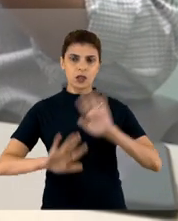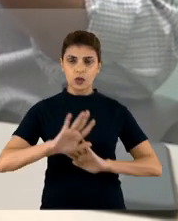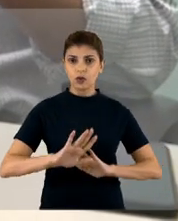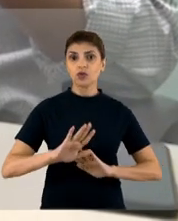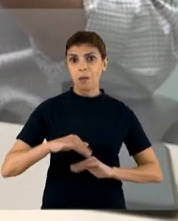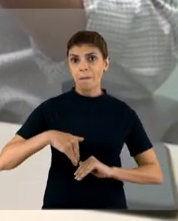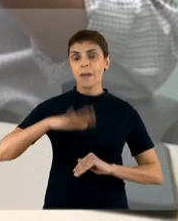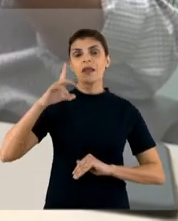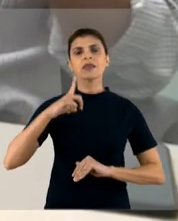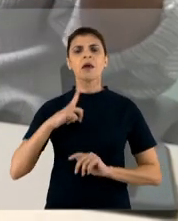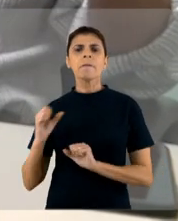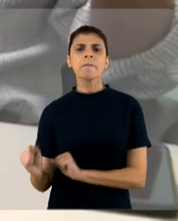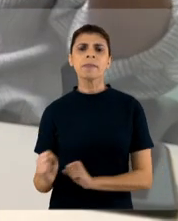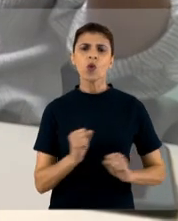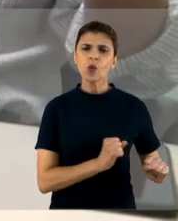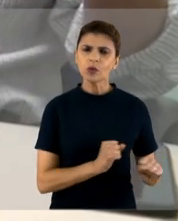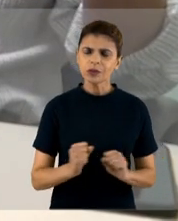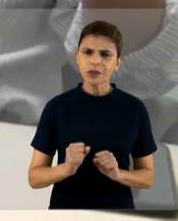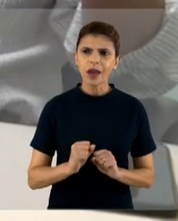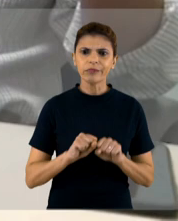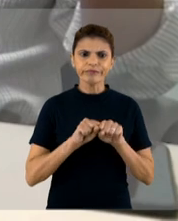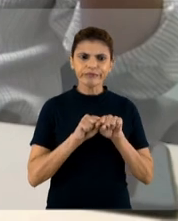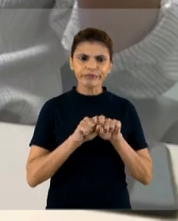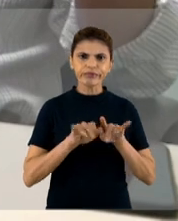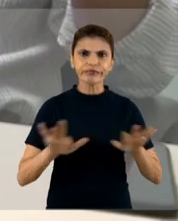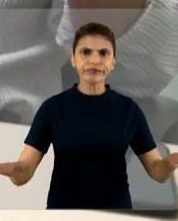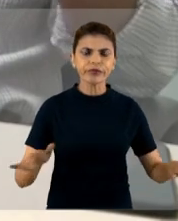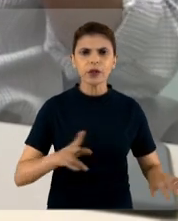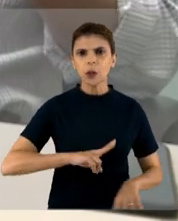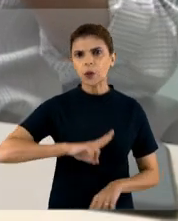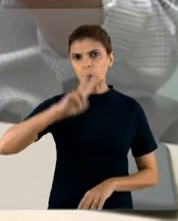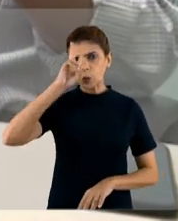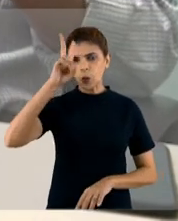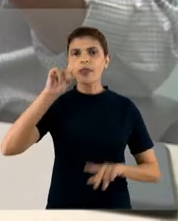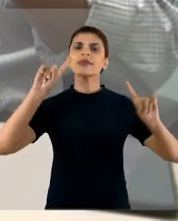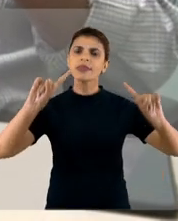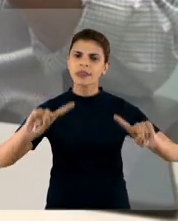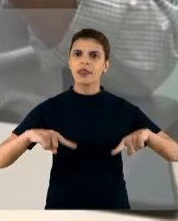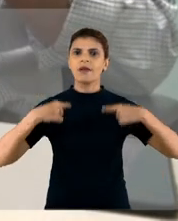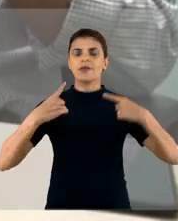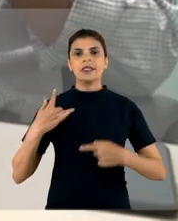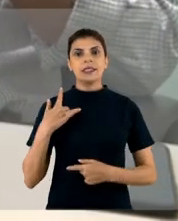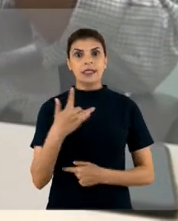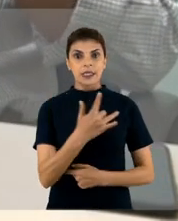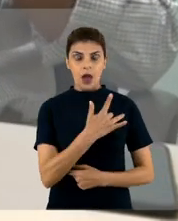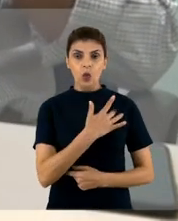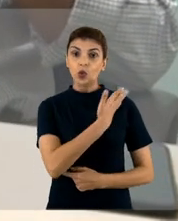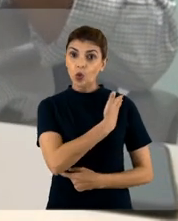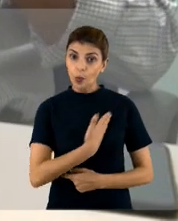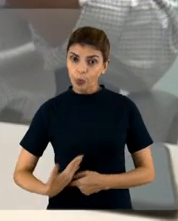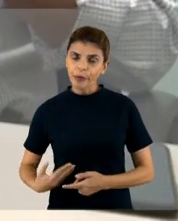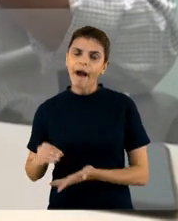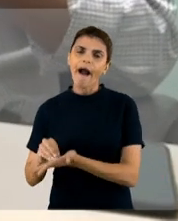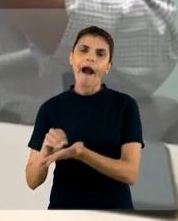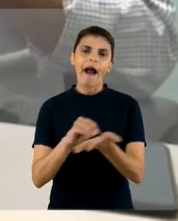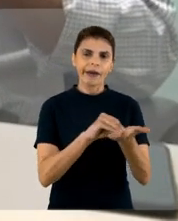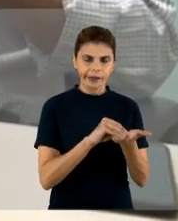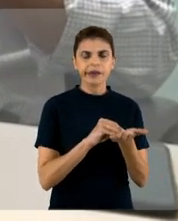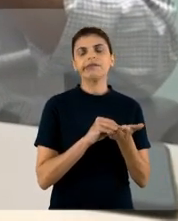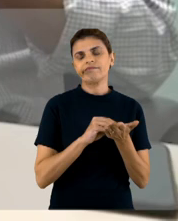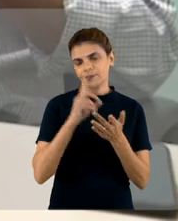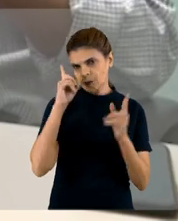que se viu foi que ela tem um poder de disseminação muito alto então isso é um risco é um desafio do ponto de vista de saúde pública isso é ainda mais